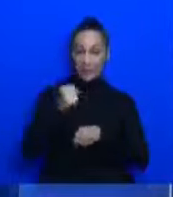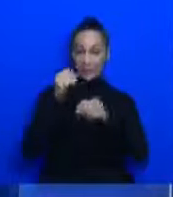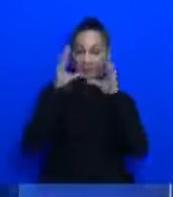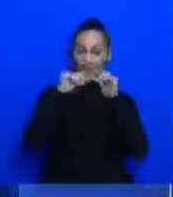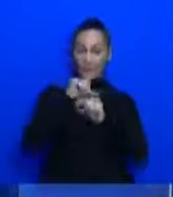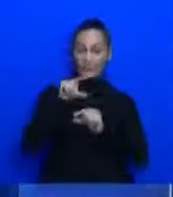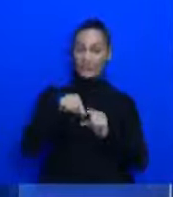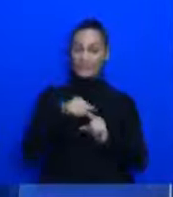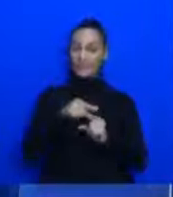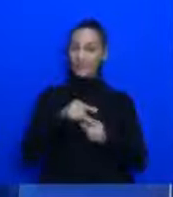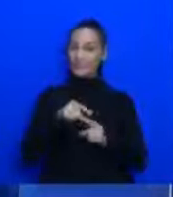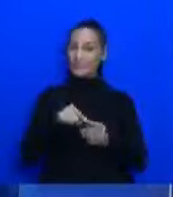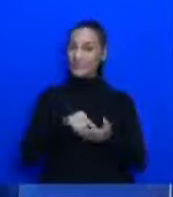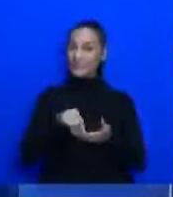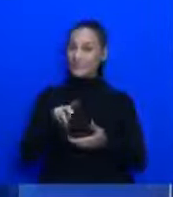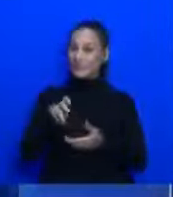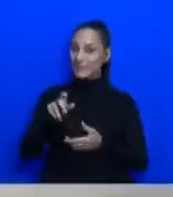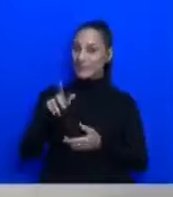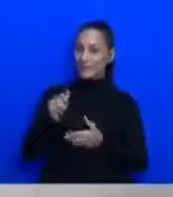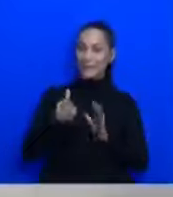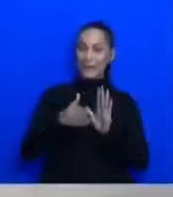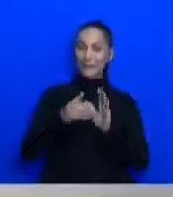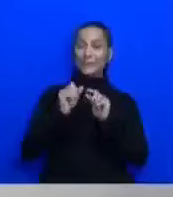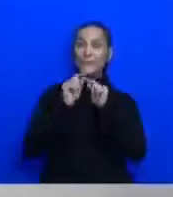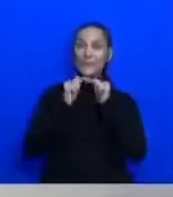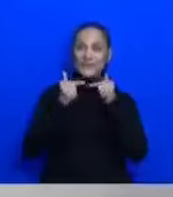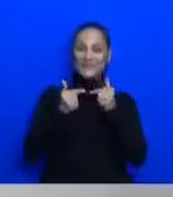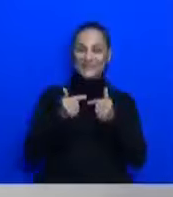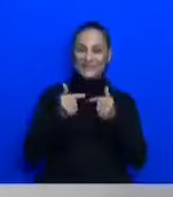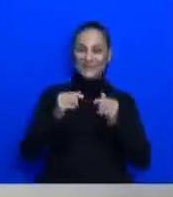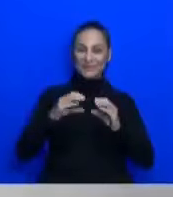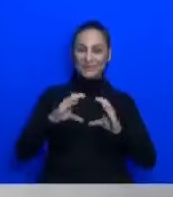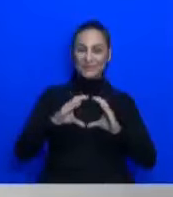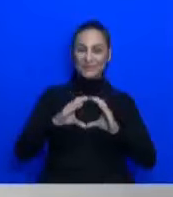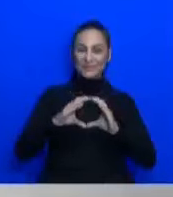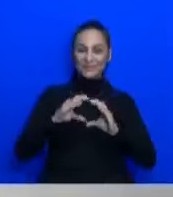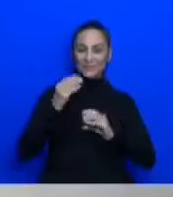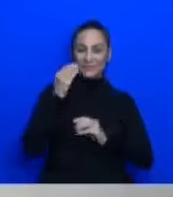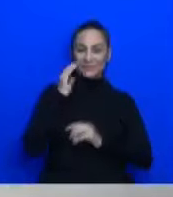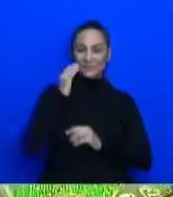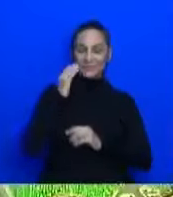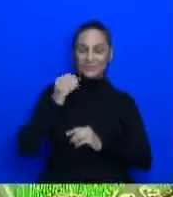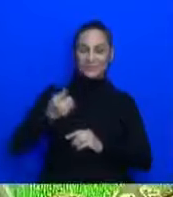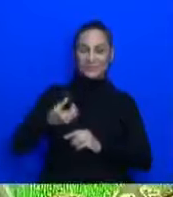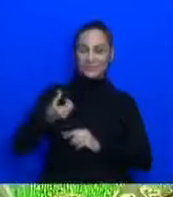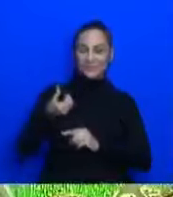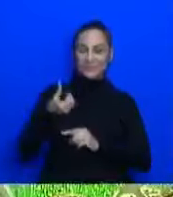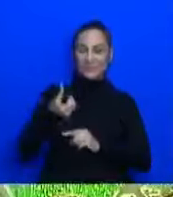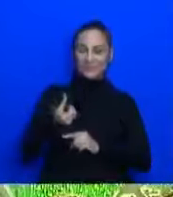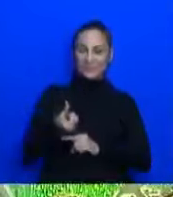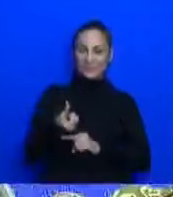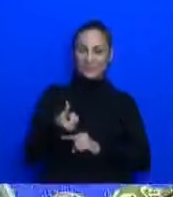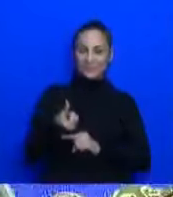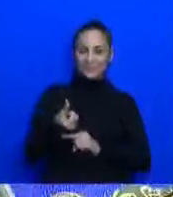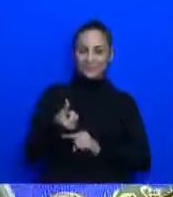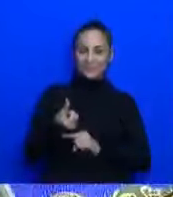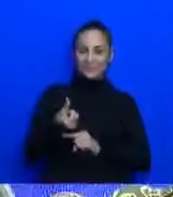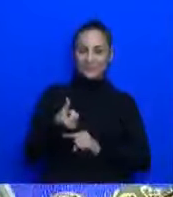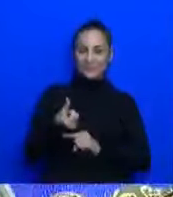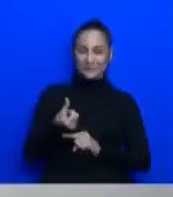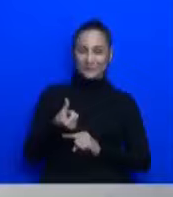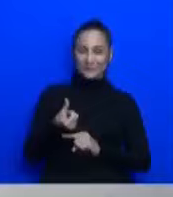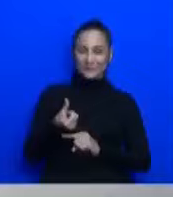tem sorteio da Mega Sena. Aposte e boa sorte. Bola rosa, número 6, com o